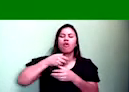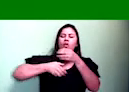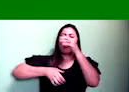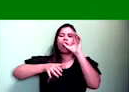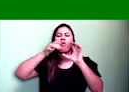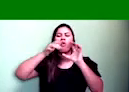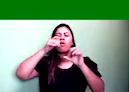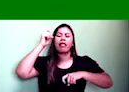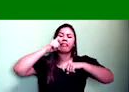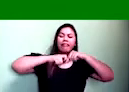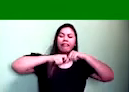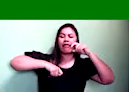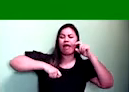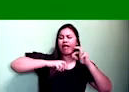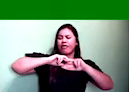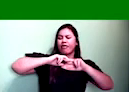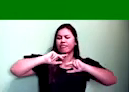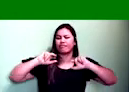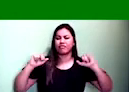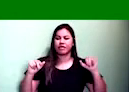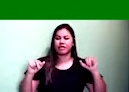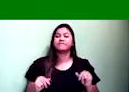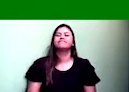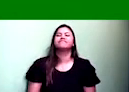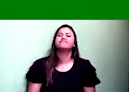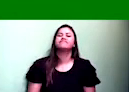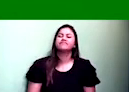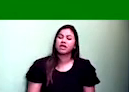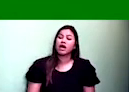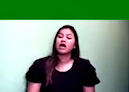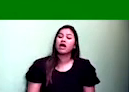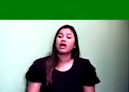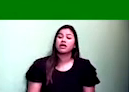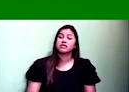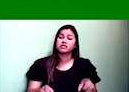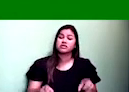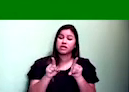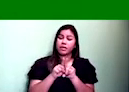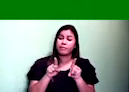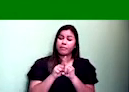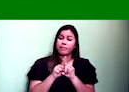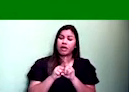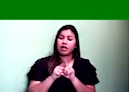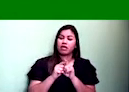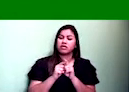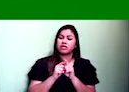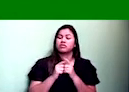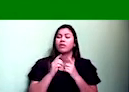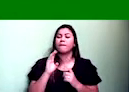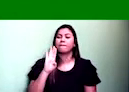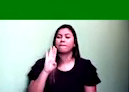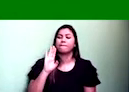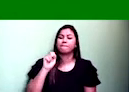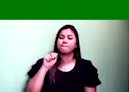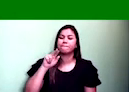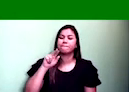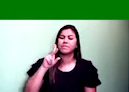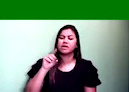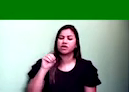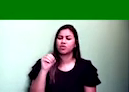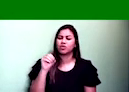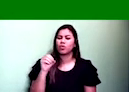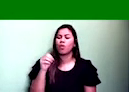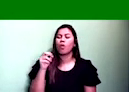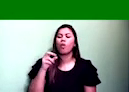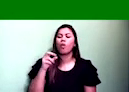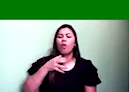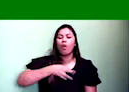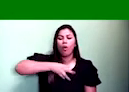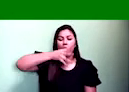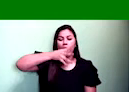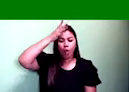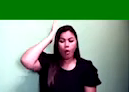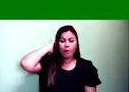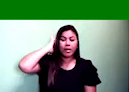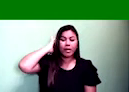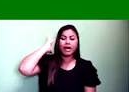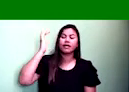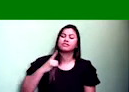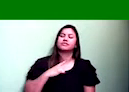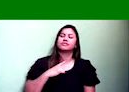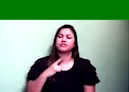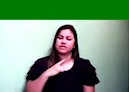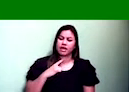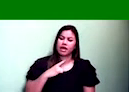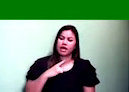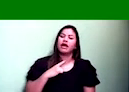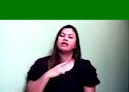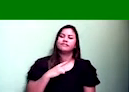Os banhos romanos, na idade do Império Romano, também era um meio de propagação de